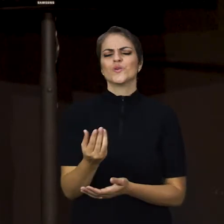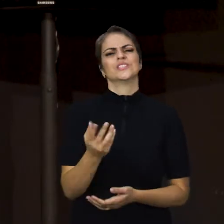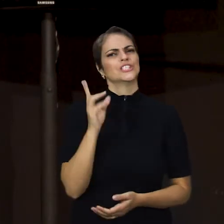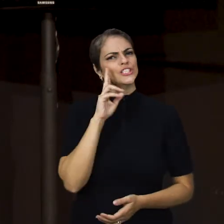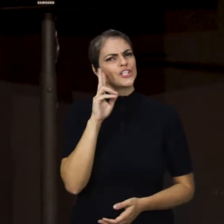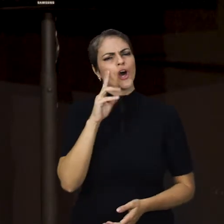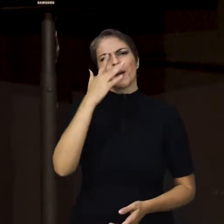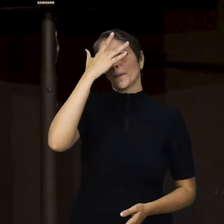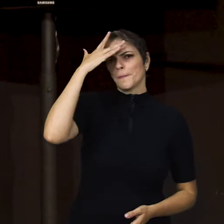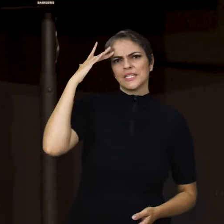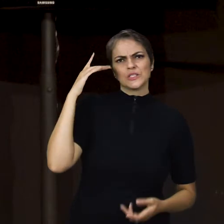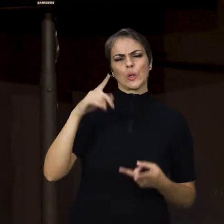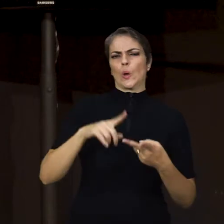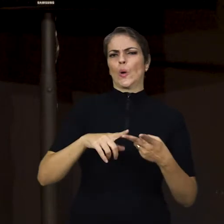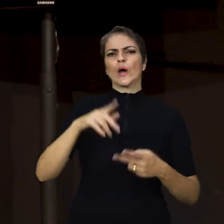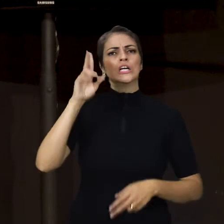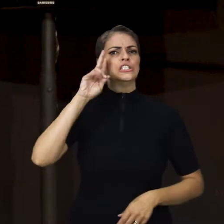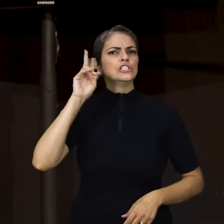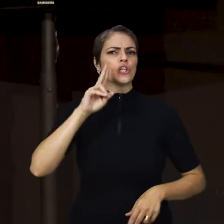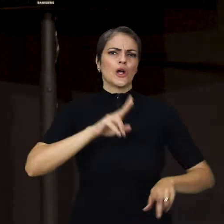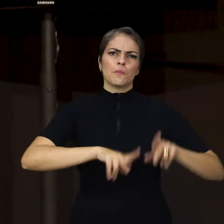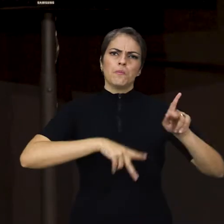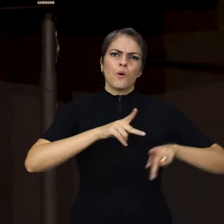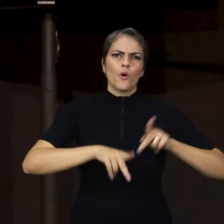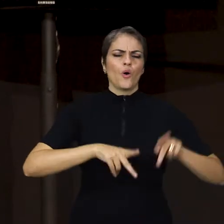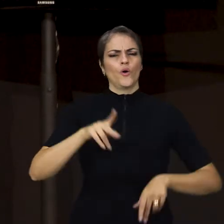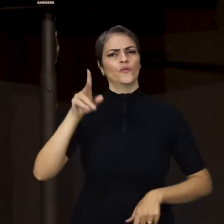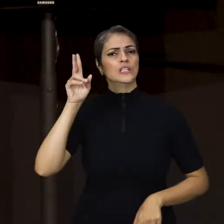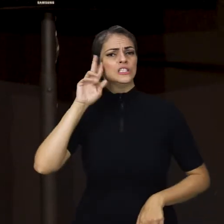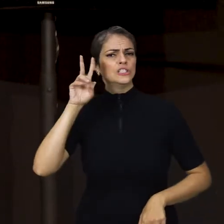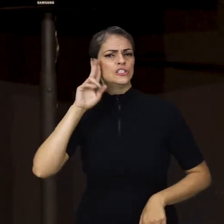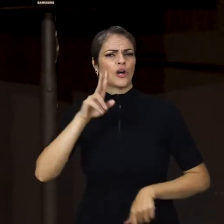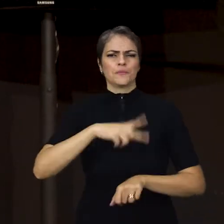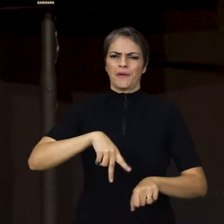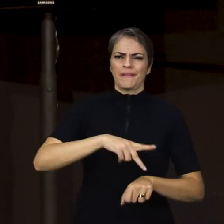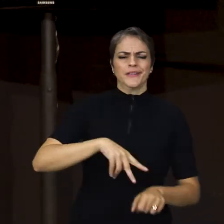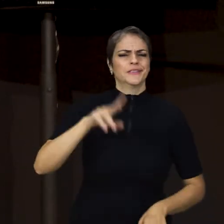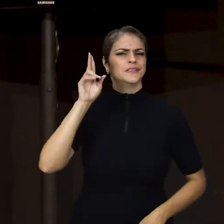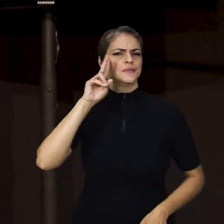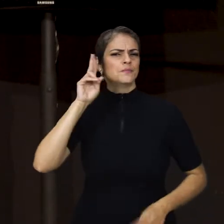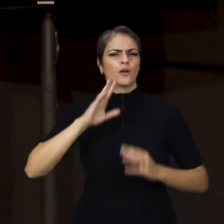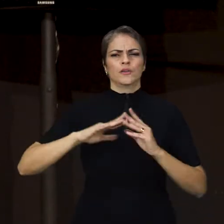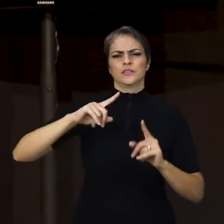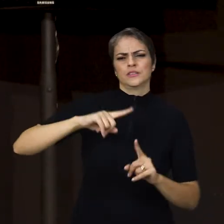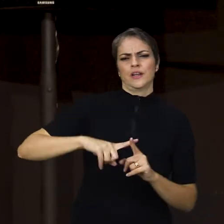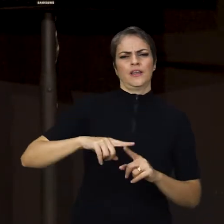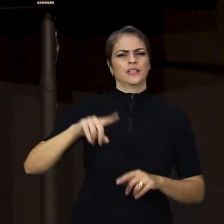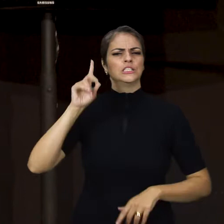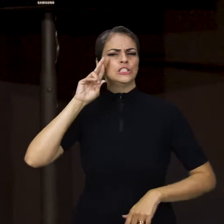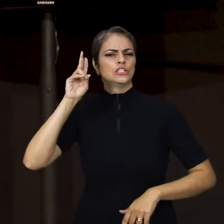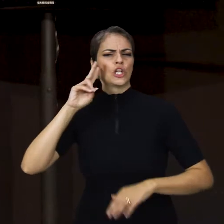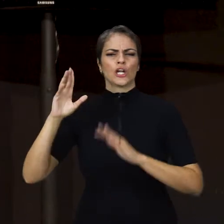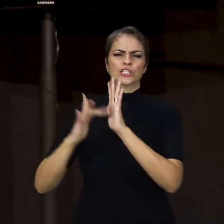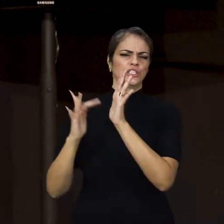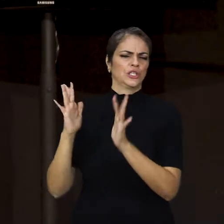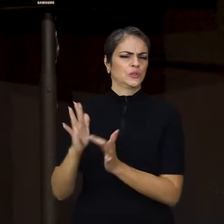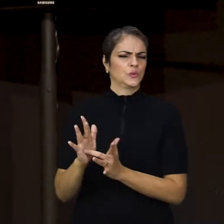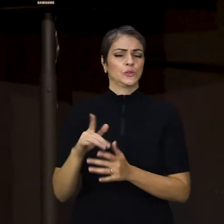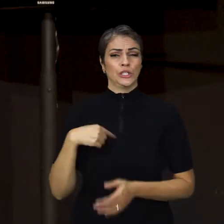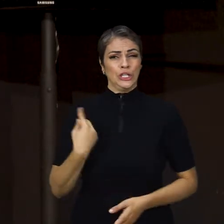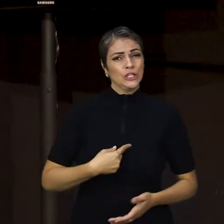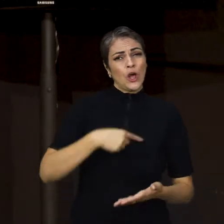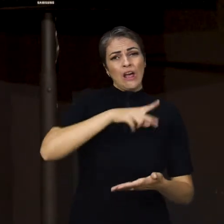pessoas, histórias de nações, histórias da igreja, histórias sobre Jesus. E à medida que nós lemos